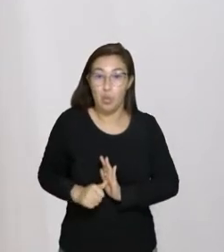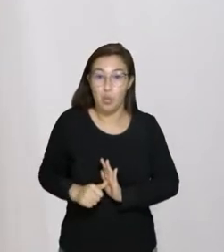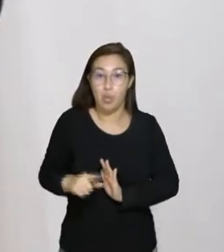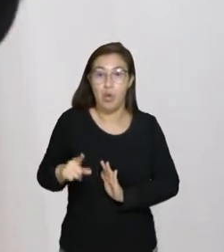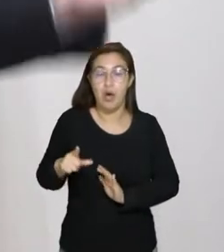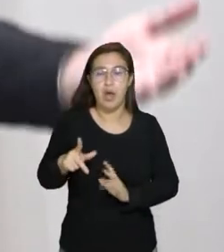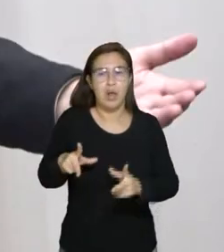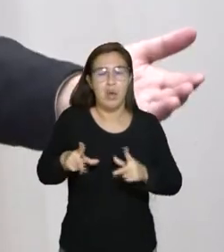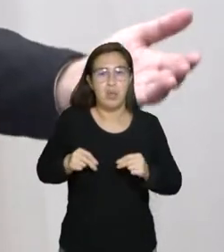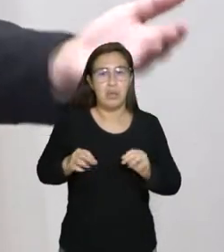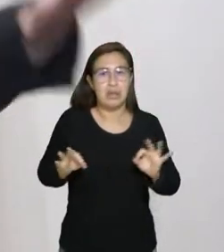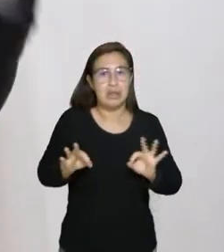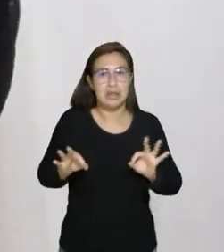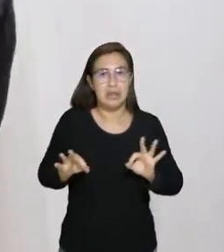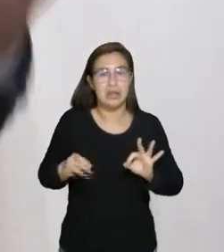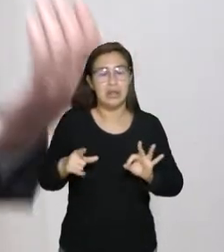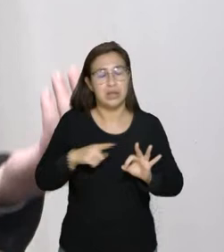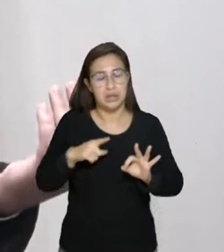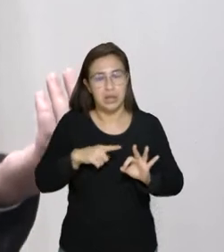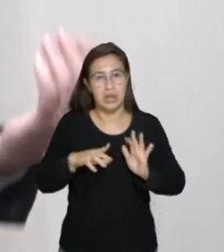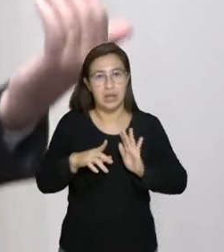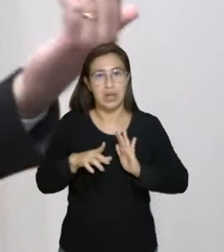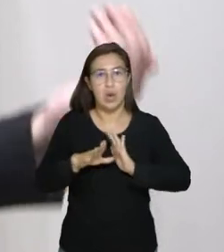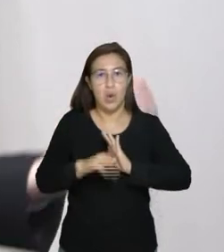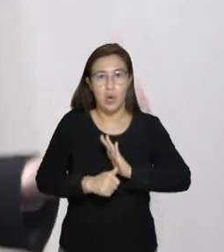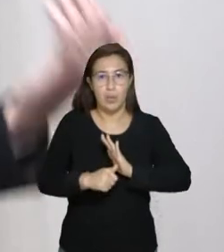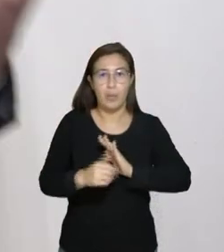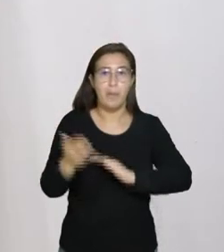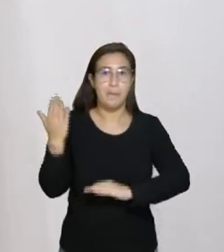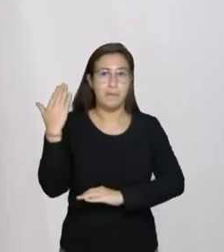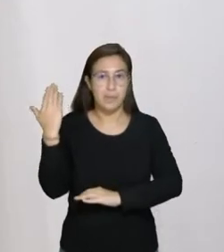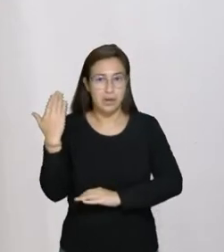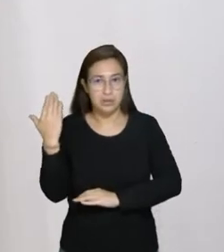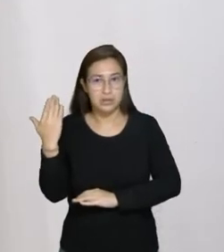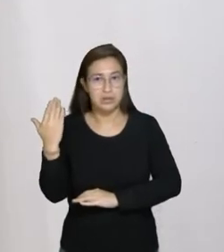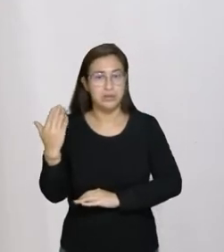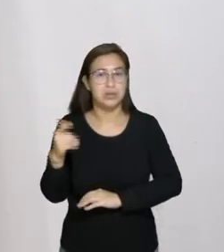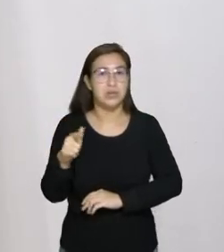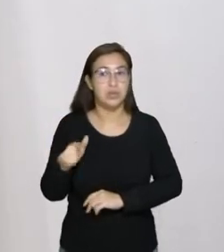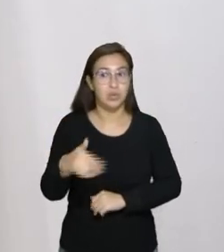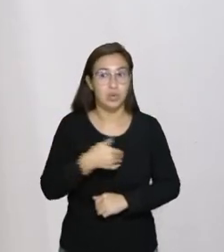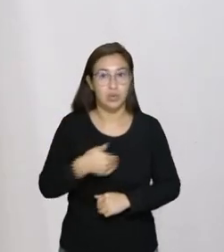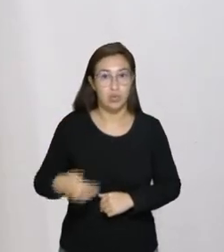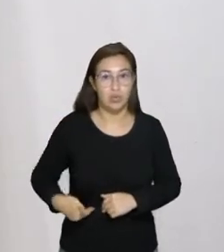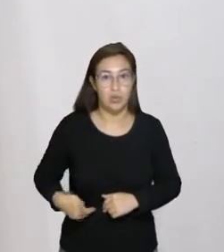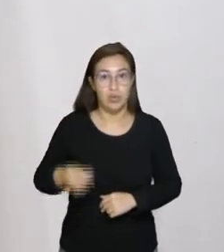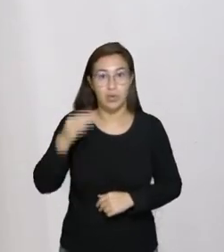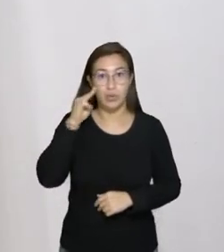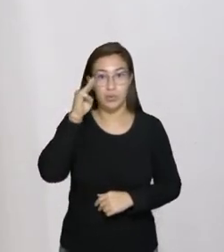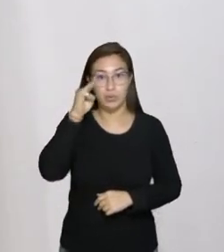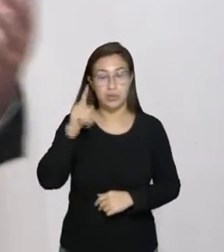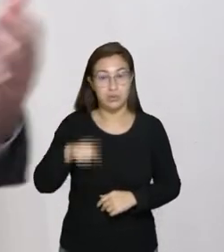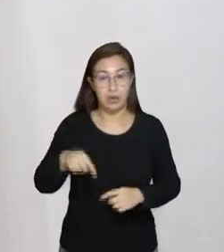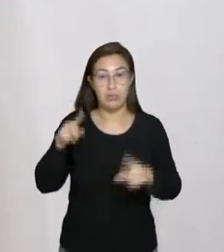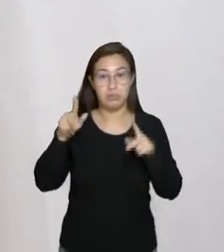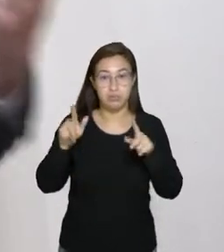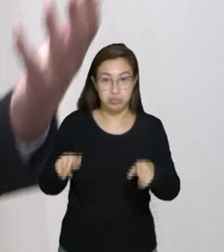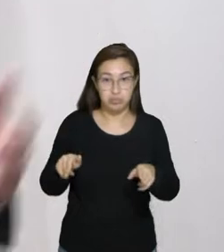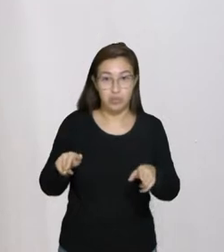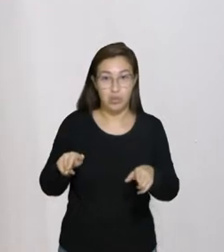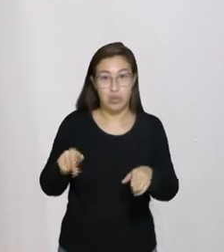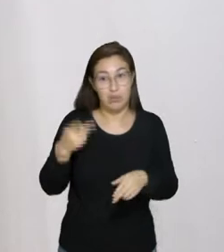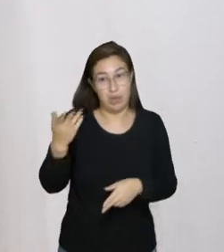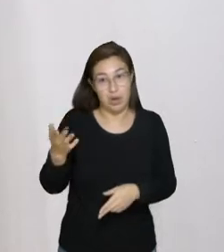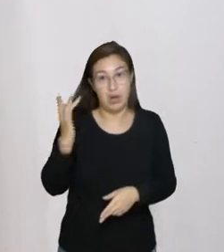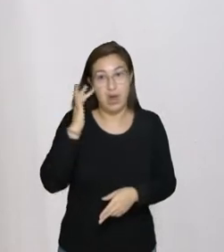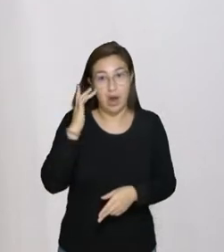o então secretário da pasta anterior ao governo do Moisés era o mesmo, que só, segundo ele,